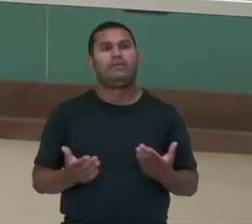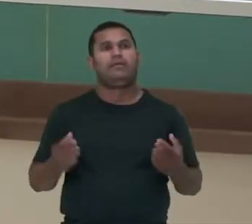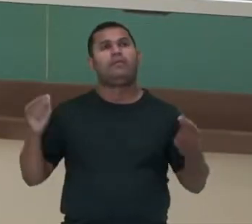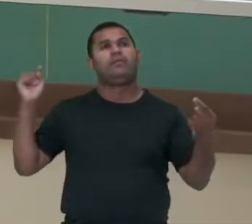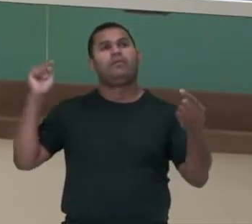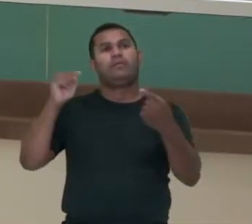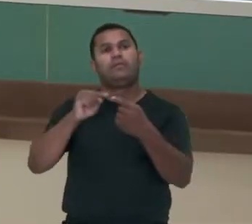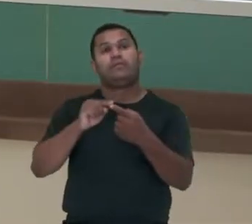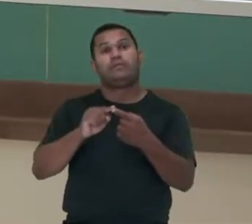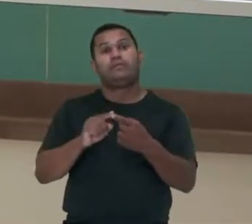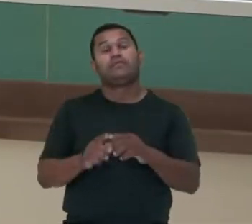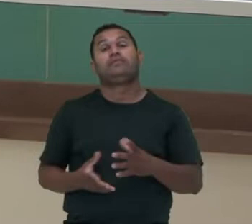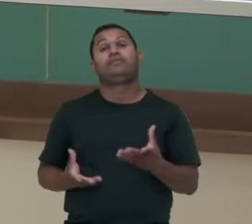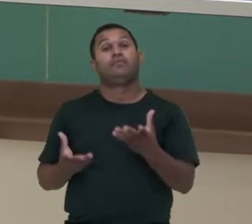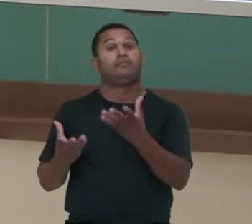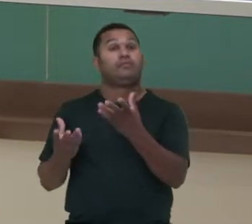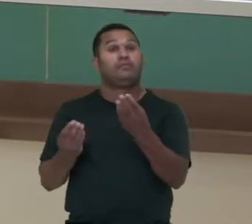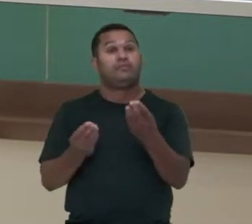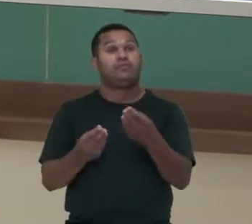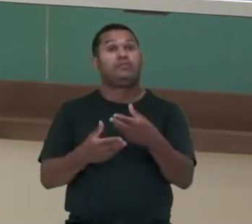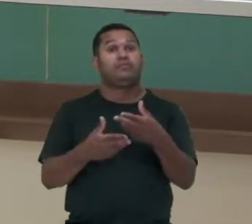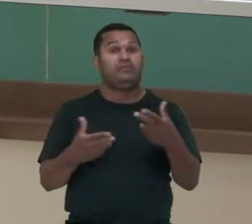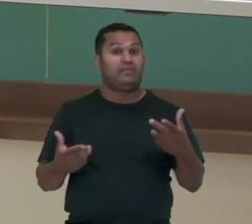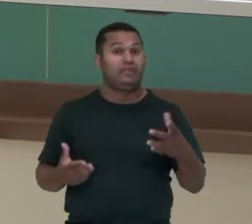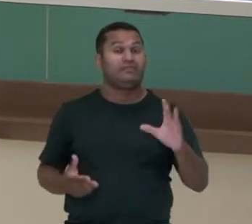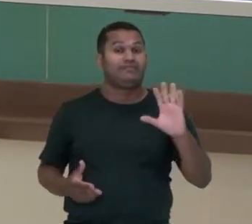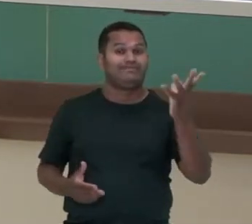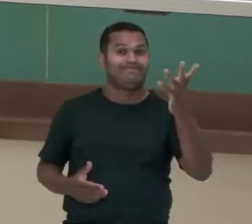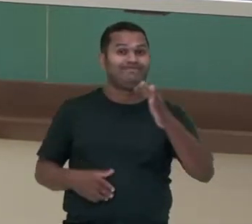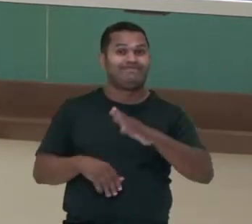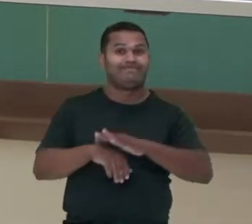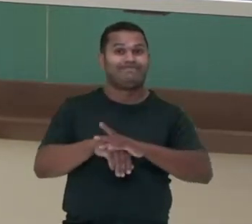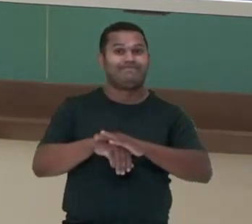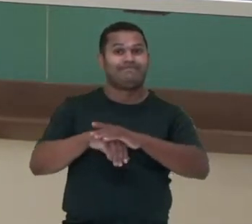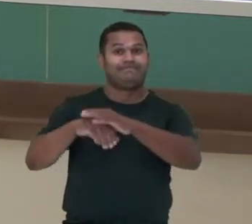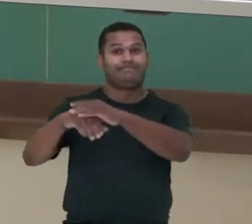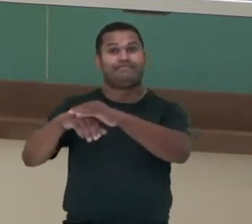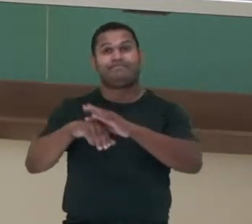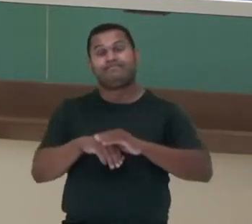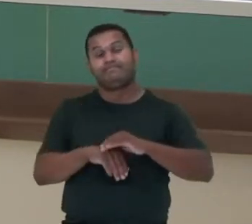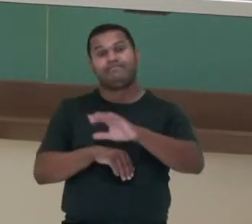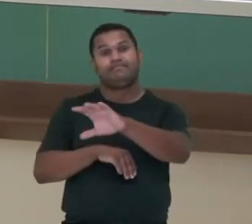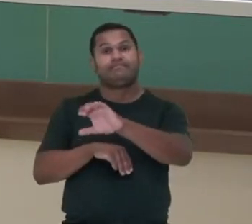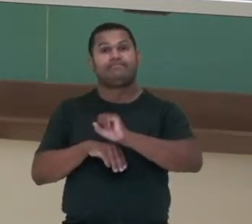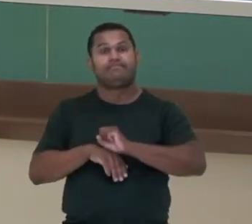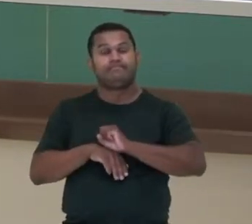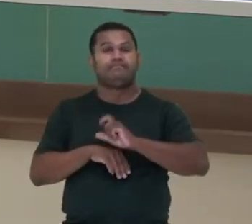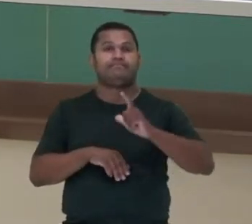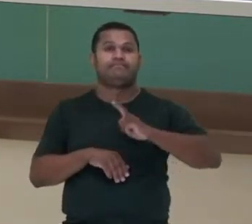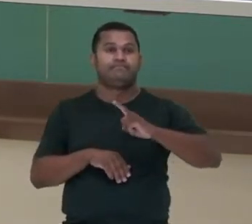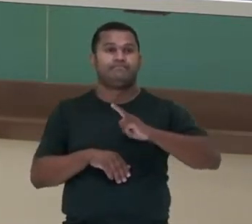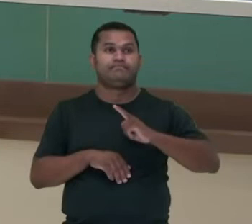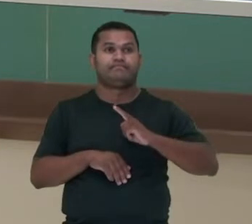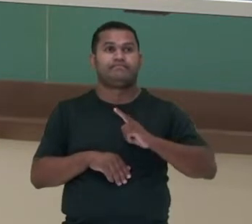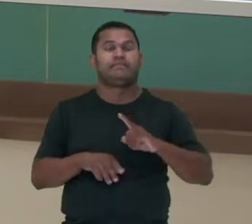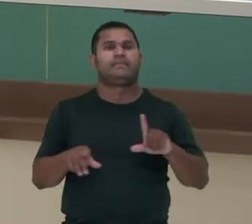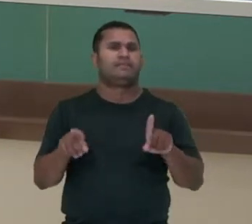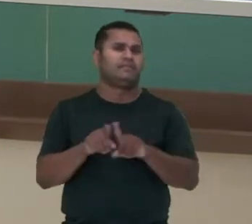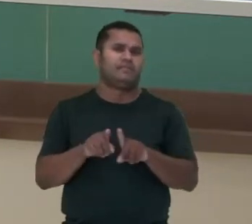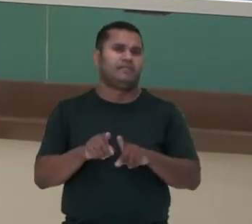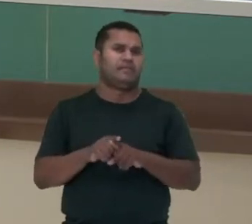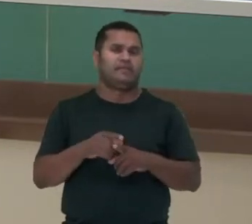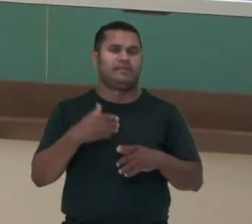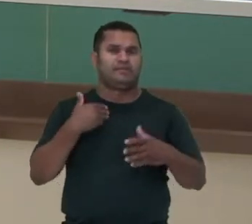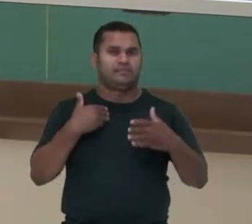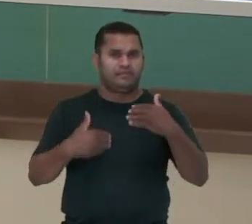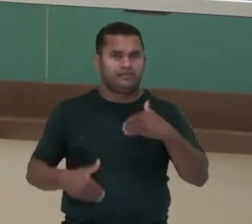em muitos casos, trazendo doenças ao ser humano e outras espécies de animais e até mesmo plantas,